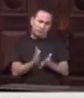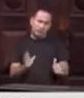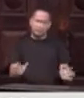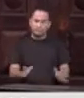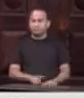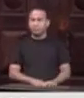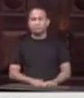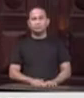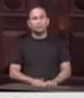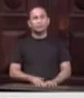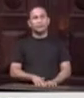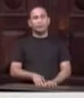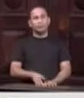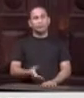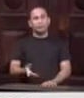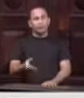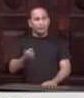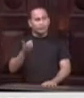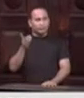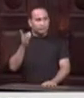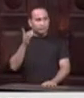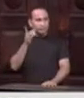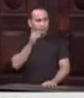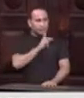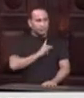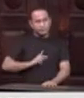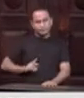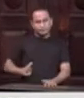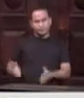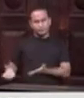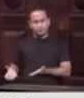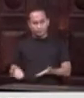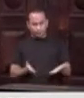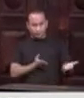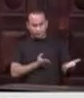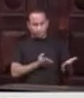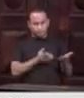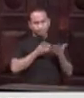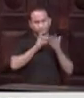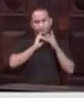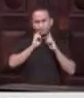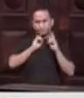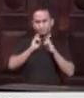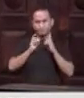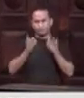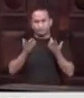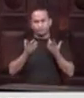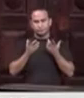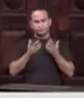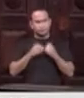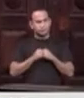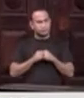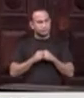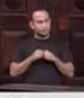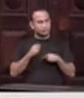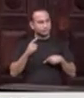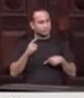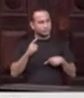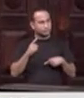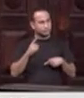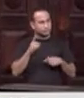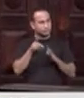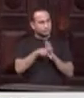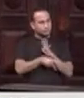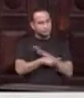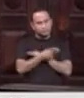Então, senhor presidente, eu vim aqui debater o projeto do deputado Marcos Miller para